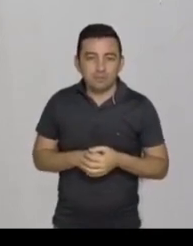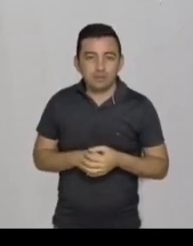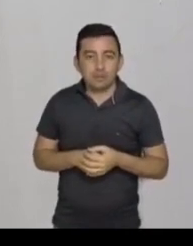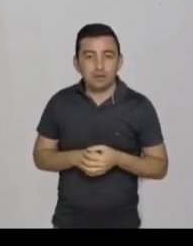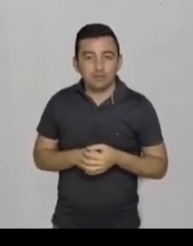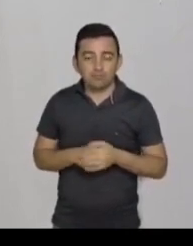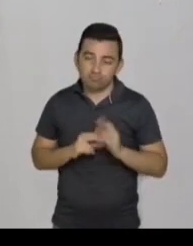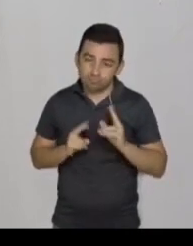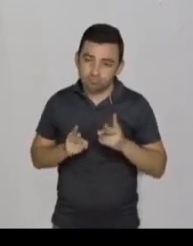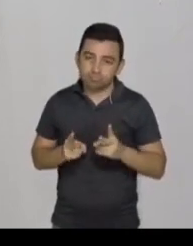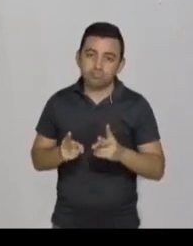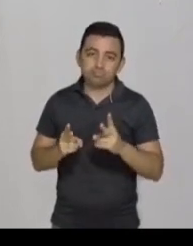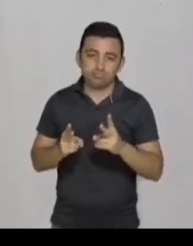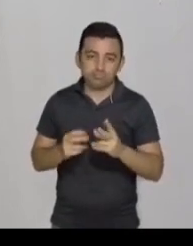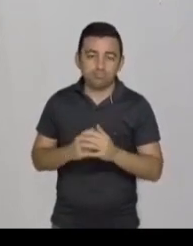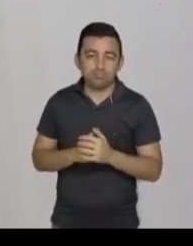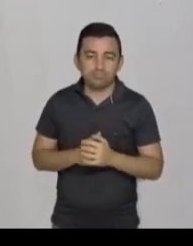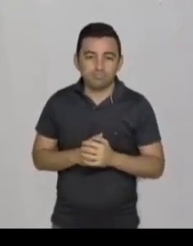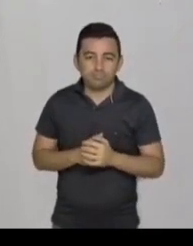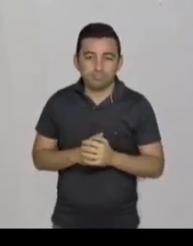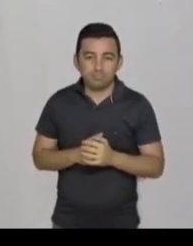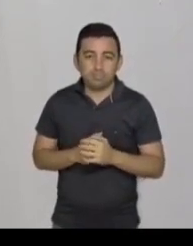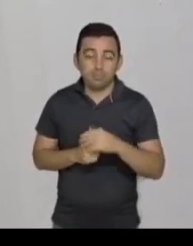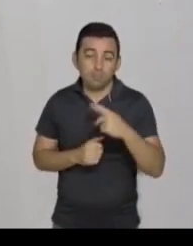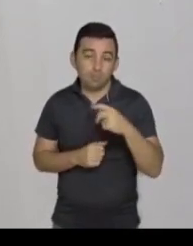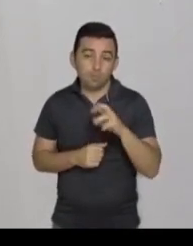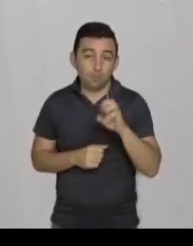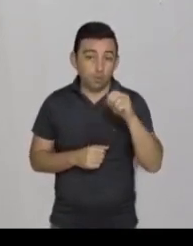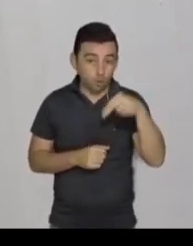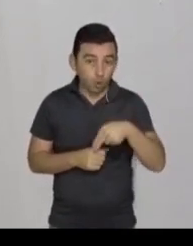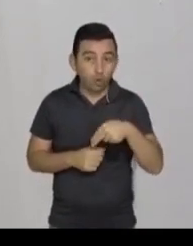indo no caso da é do pronome sendo reativados